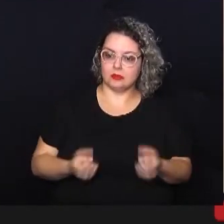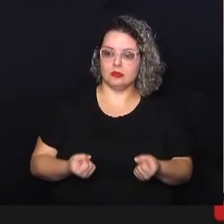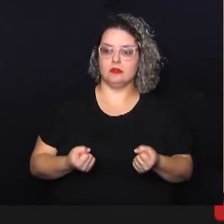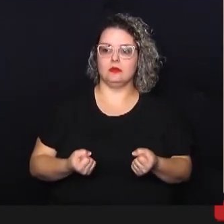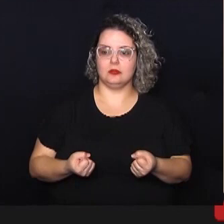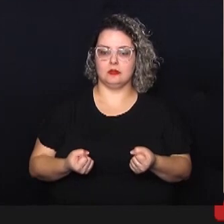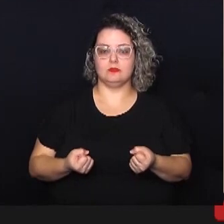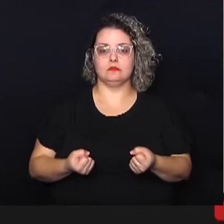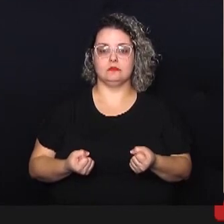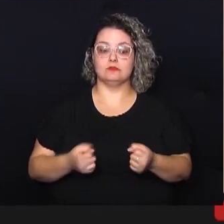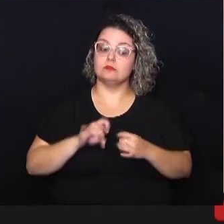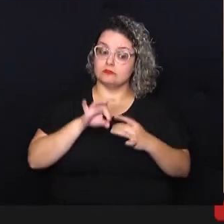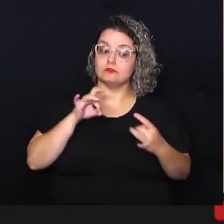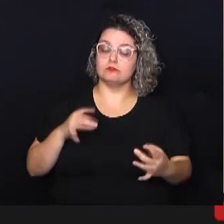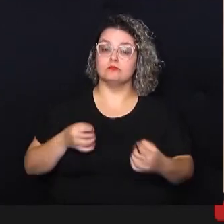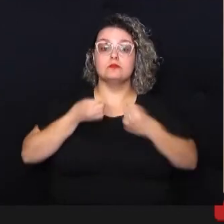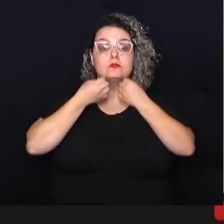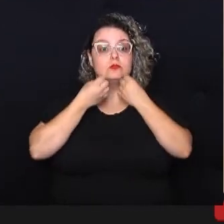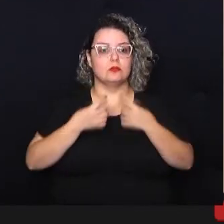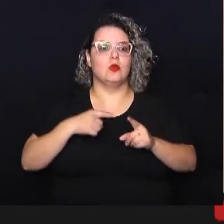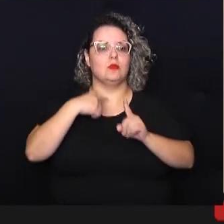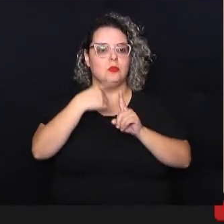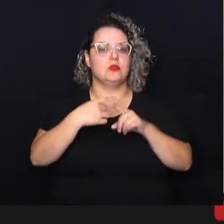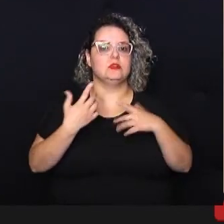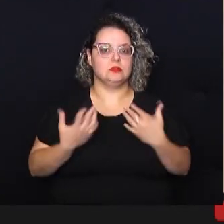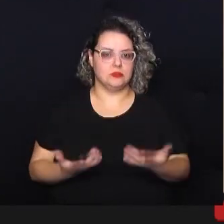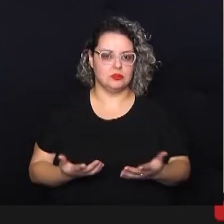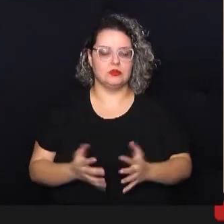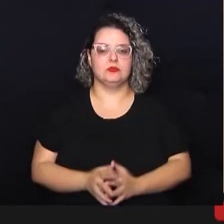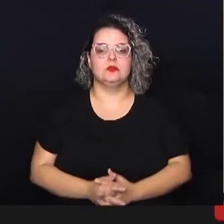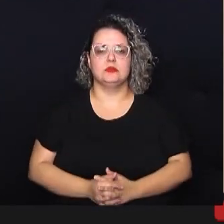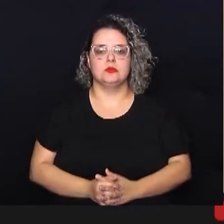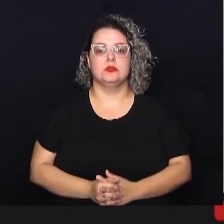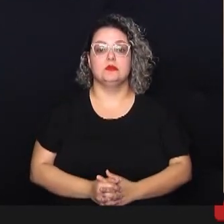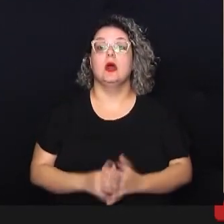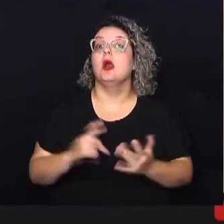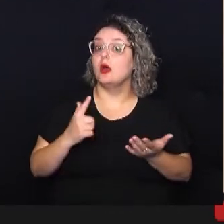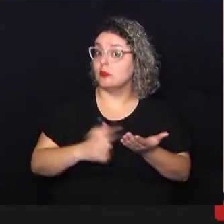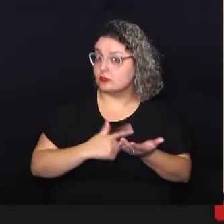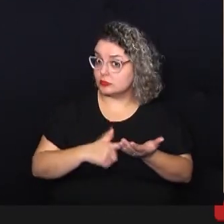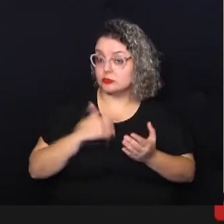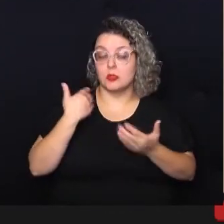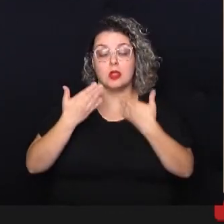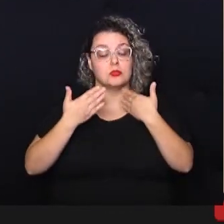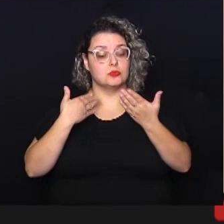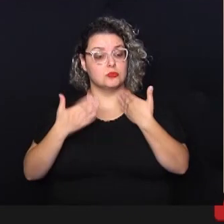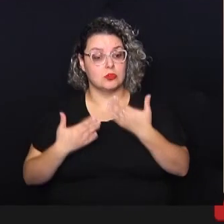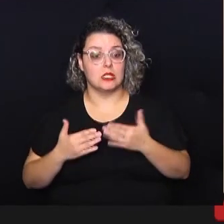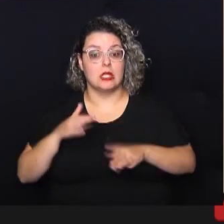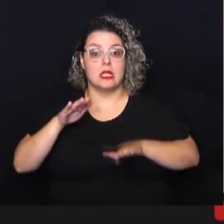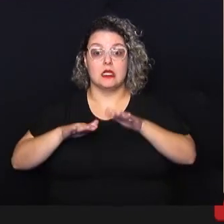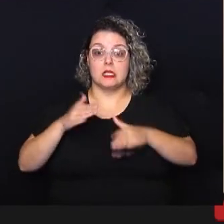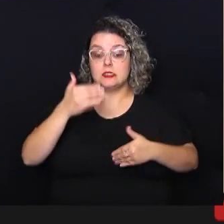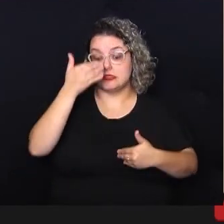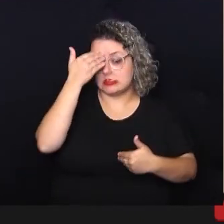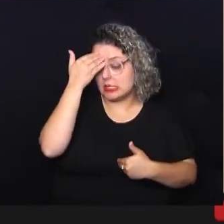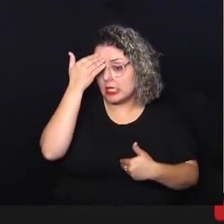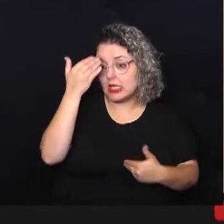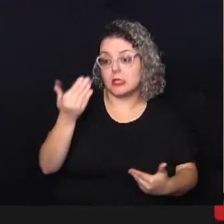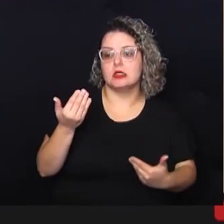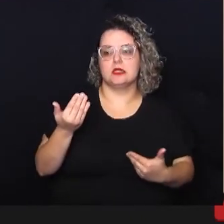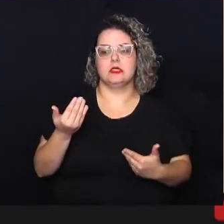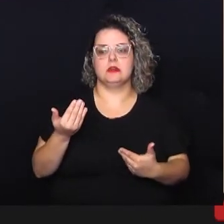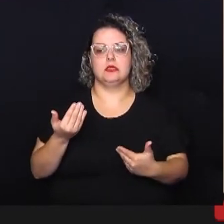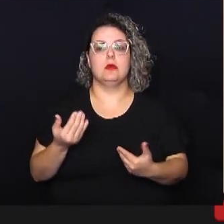assim, felizmente, muito positivos com relação ao livro, às conversas, né? Muitas vezes até agradecendo pela informação